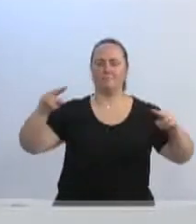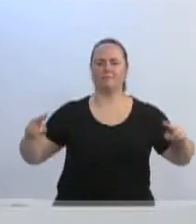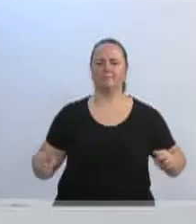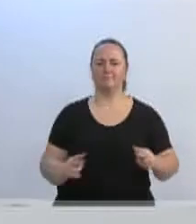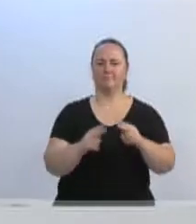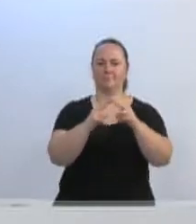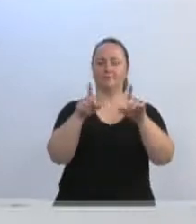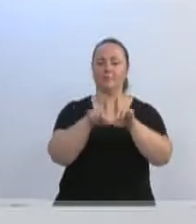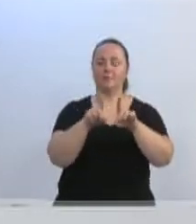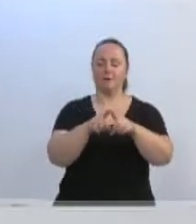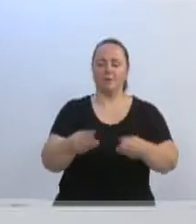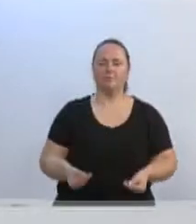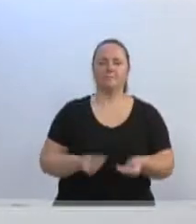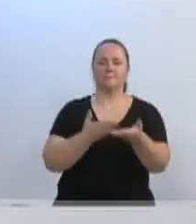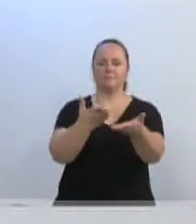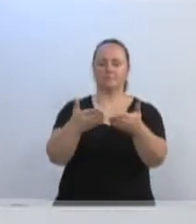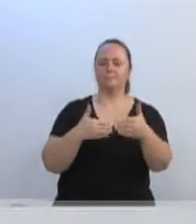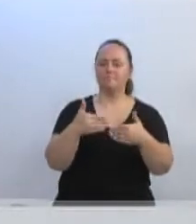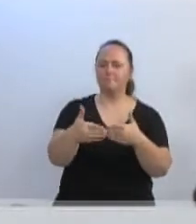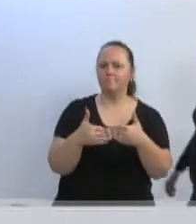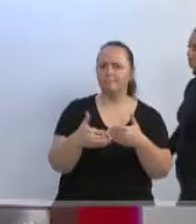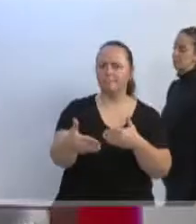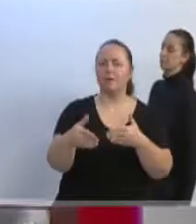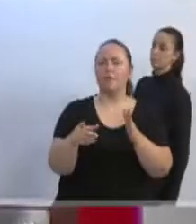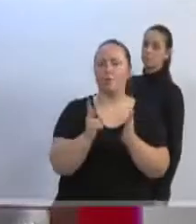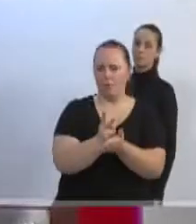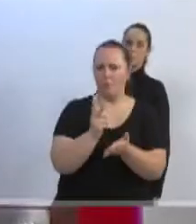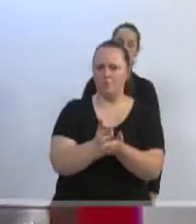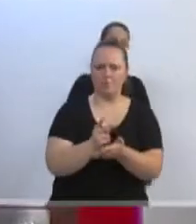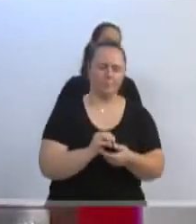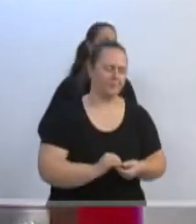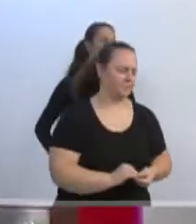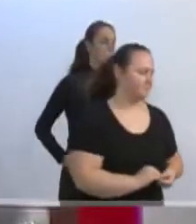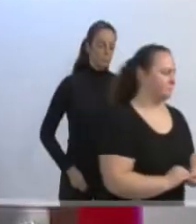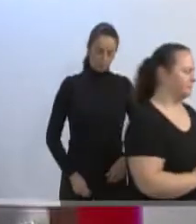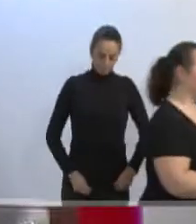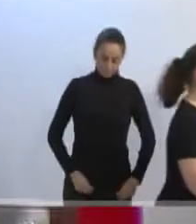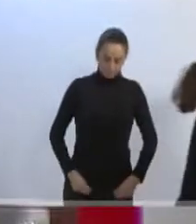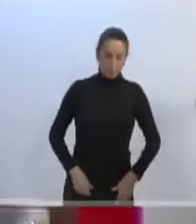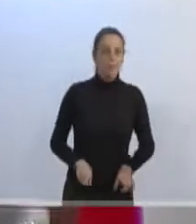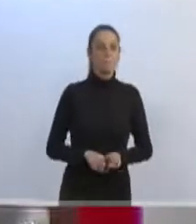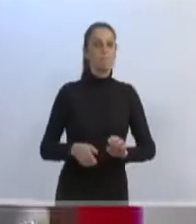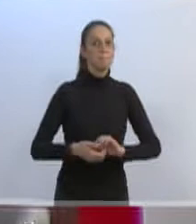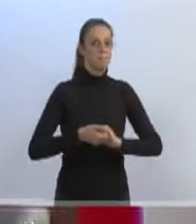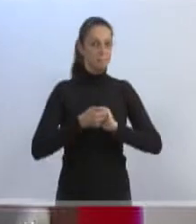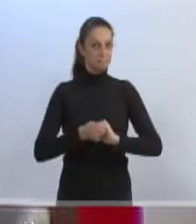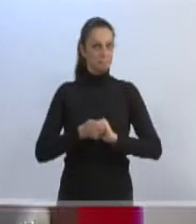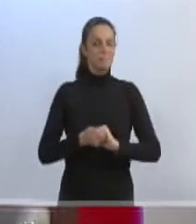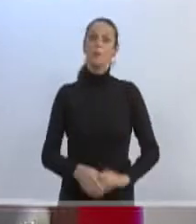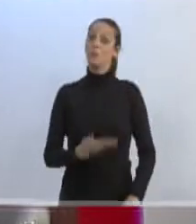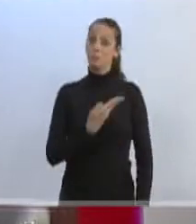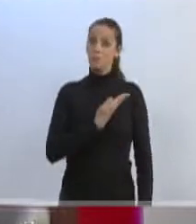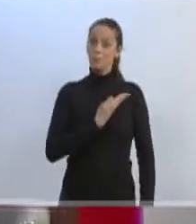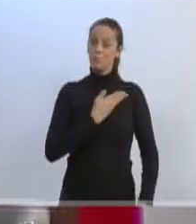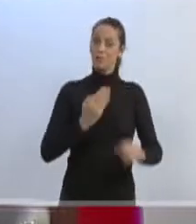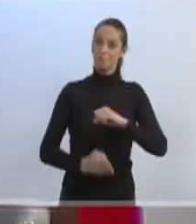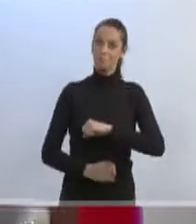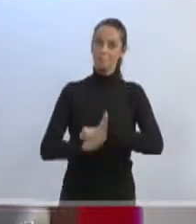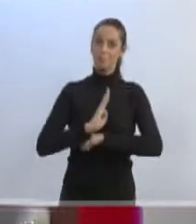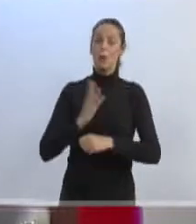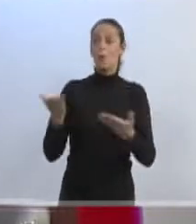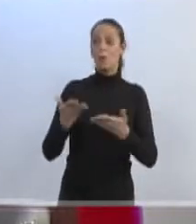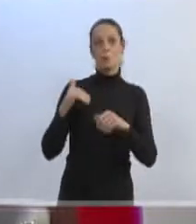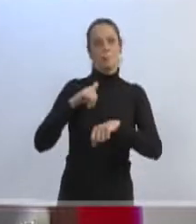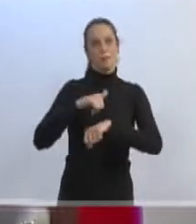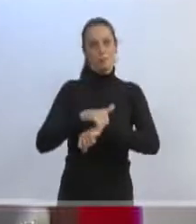os encaminhamentos continuarei fazendo aqui na casa. Por fim, queria parabenizar o nosso amigo Zeca Bombeiro, não está hoje